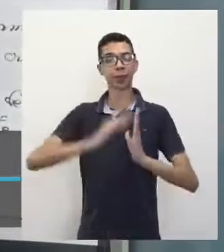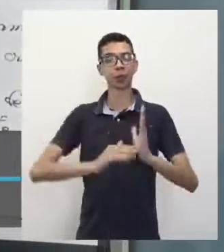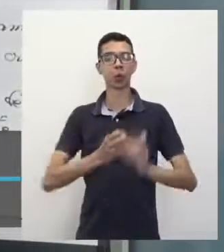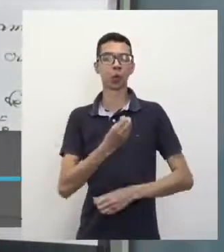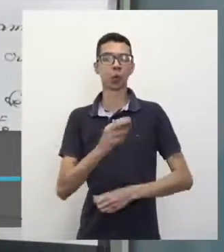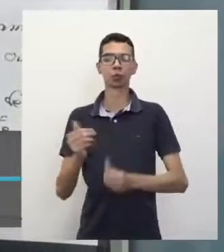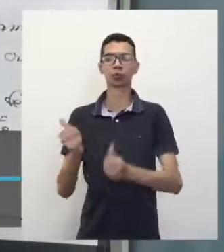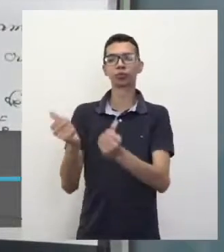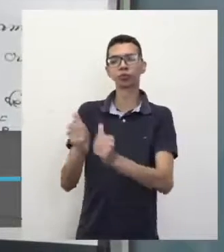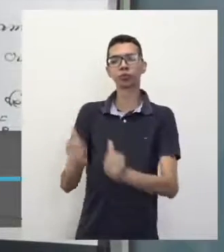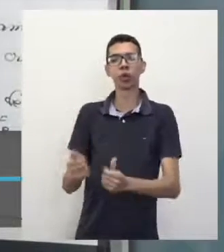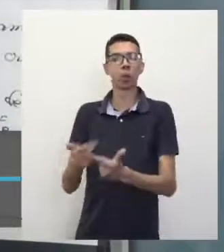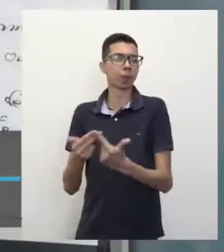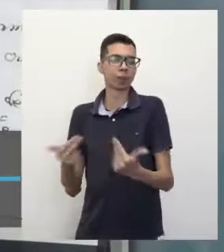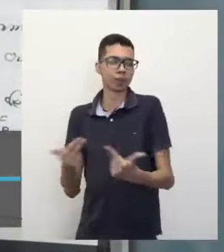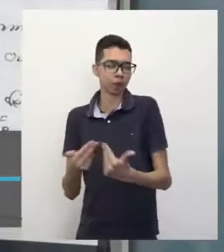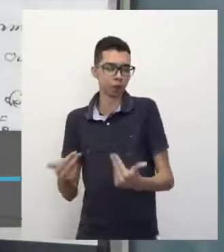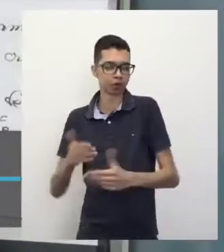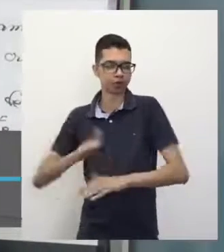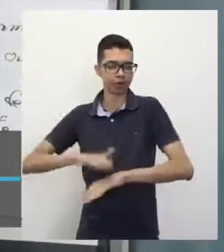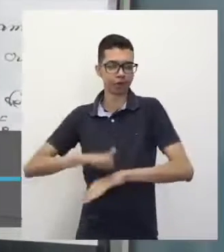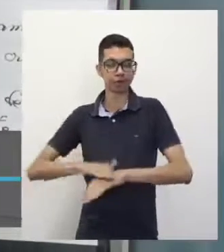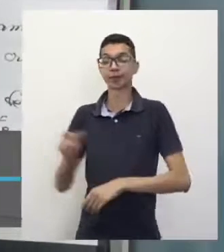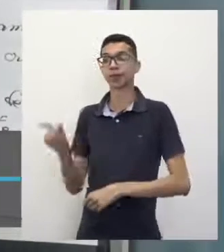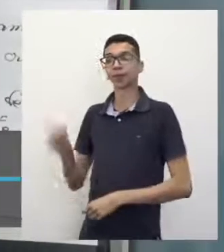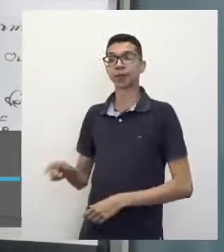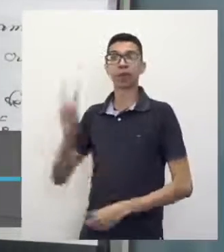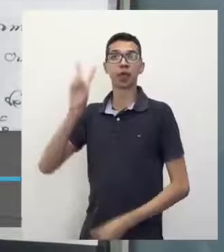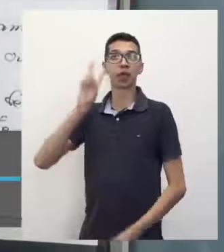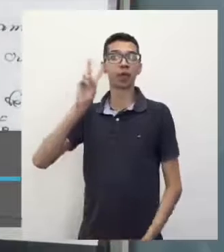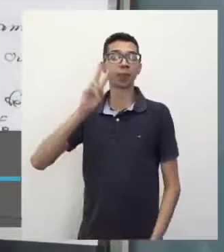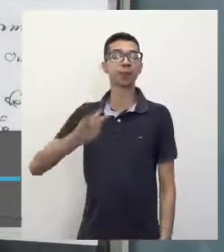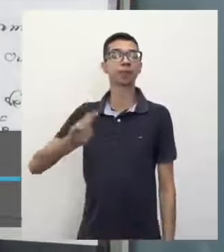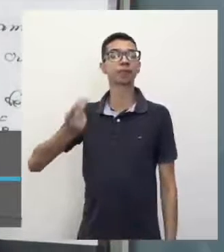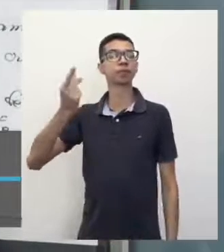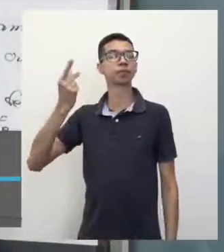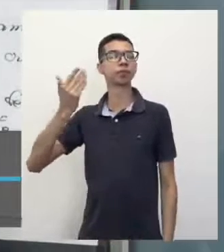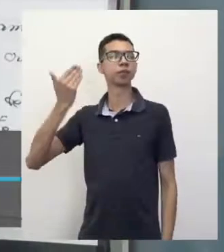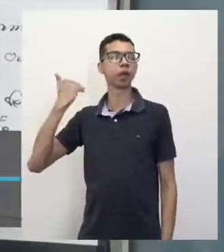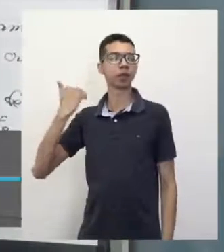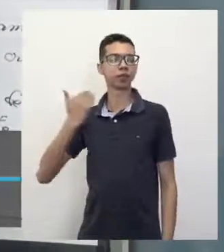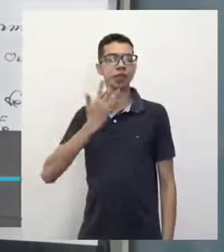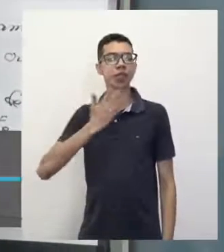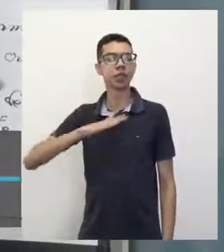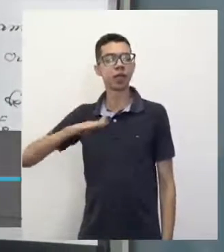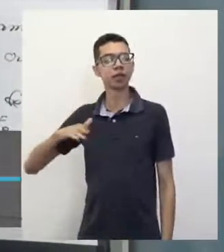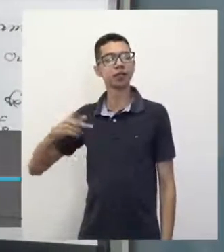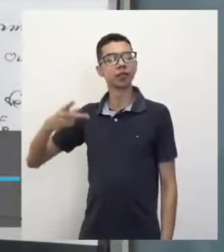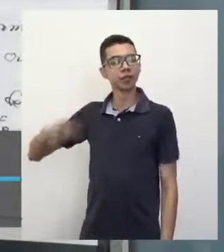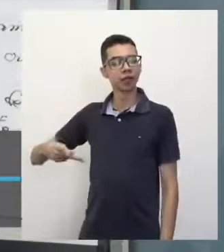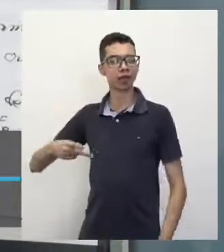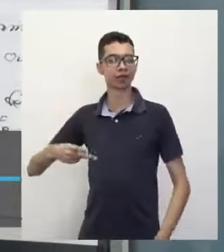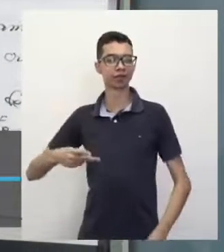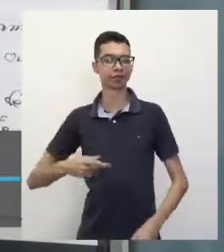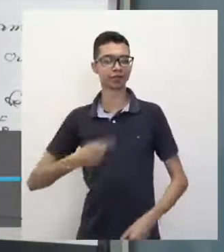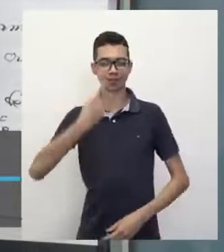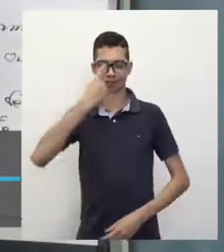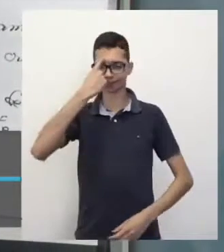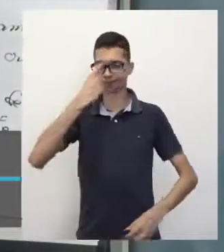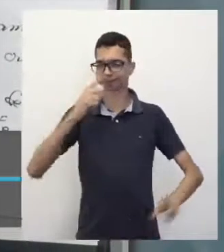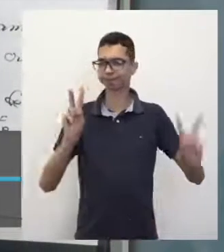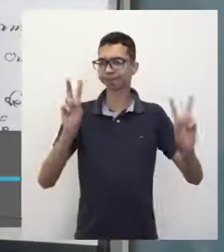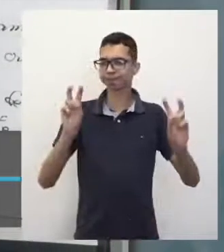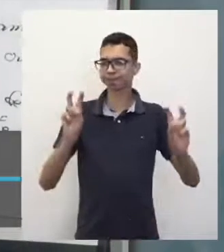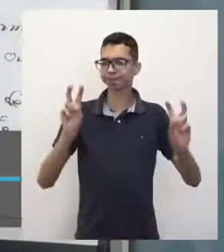então, recorrer a alguma coisa do seu passado, da sua infância, dentro de uma temática que ele